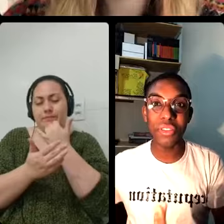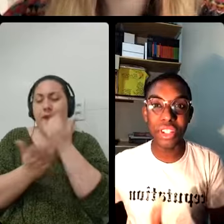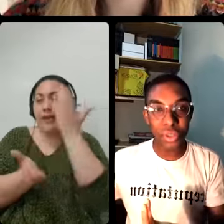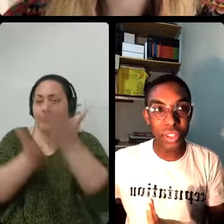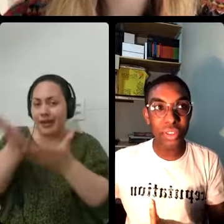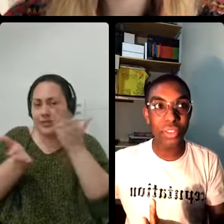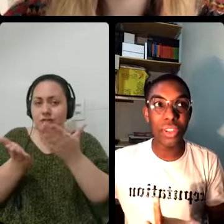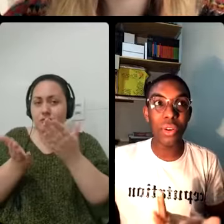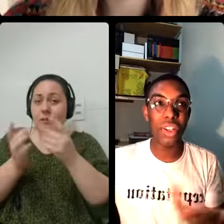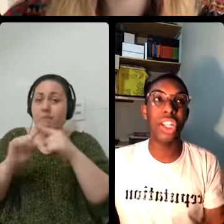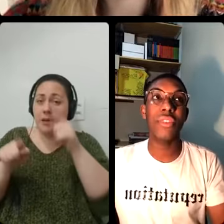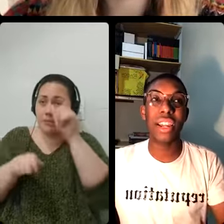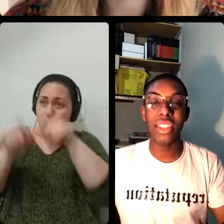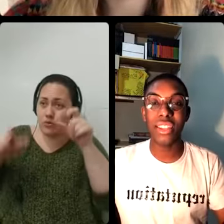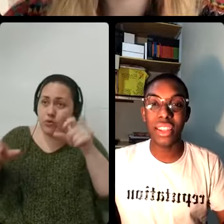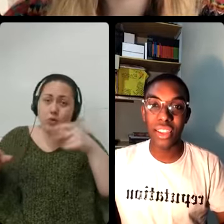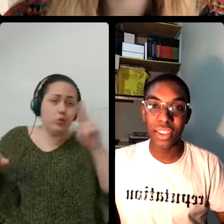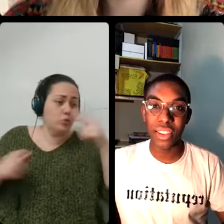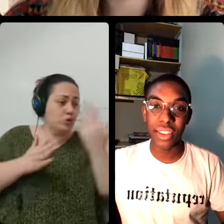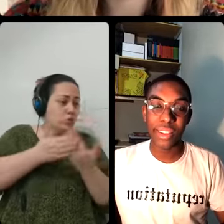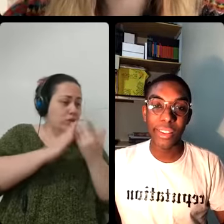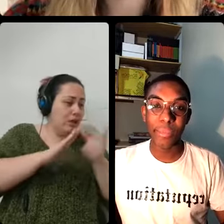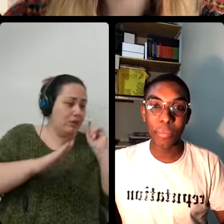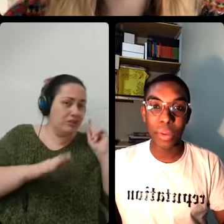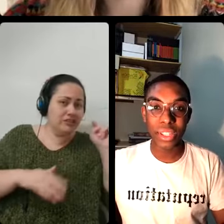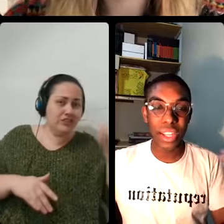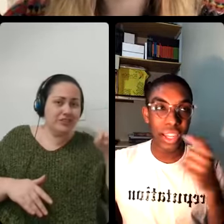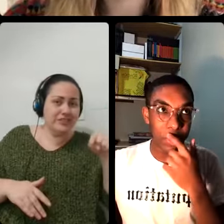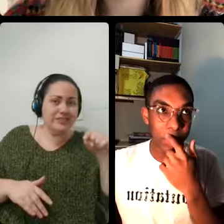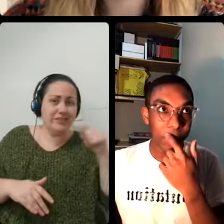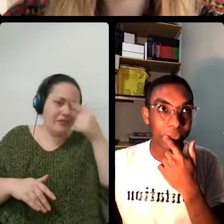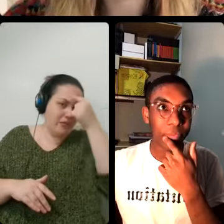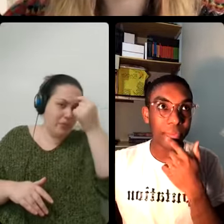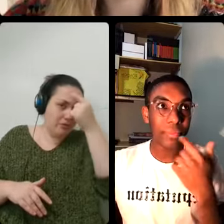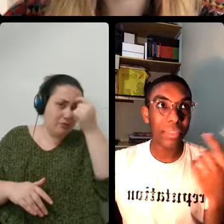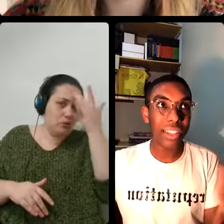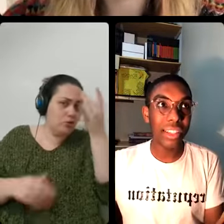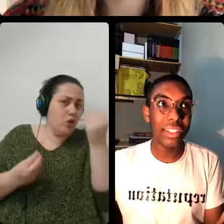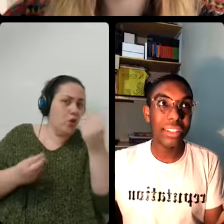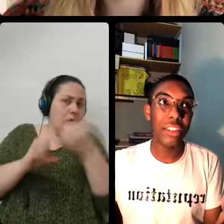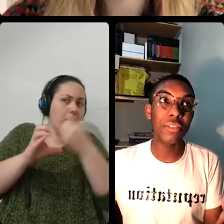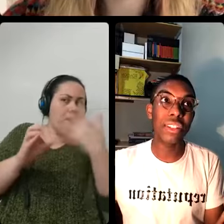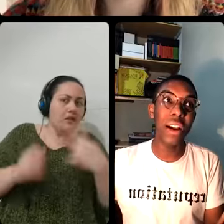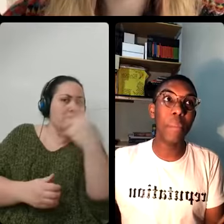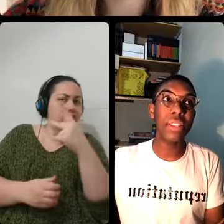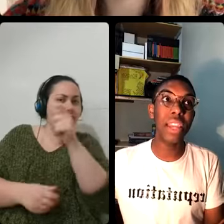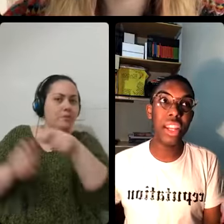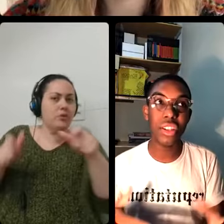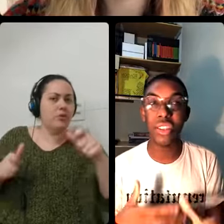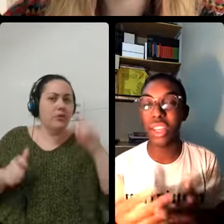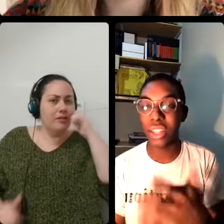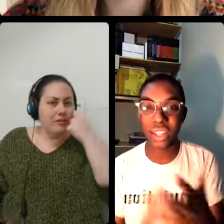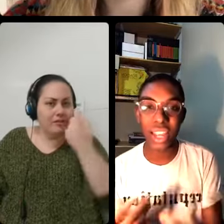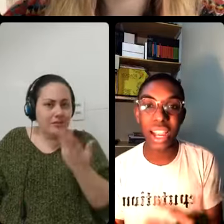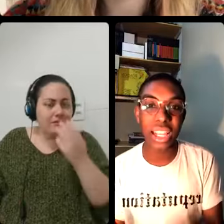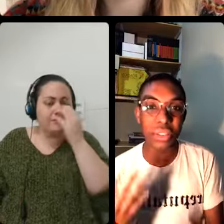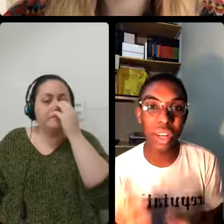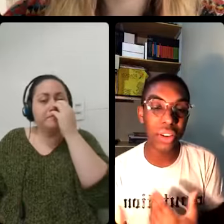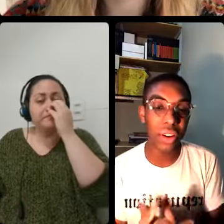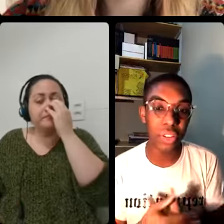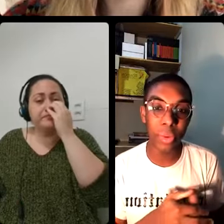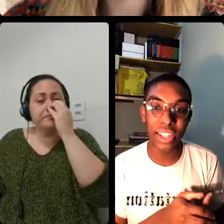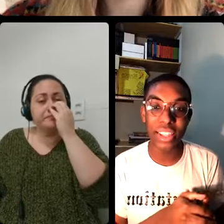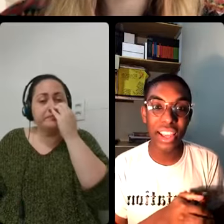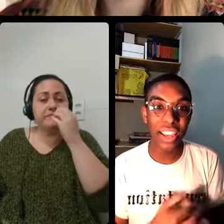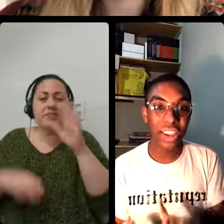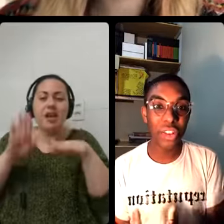muito eu vejo isso, assim, quando a gente vai atender paciente, conversar com o paciente, analisar caso clínico